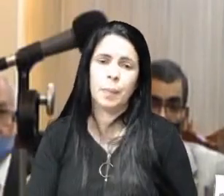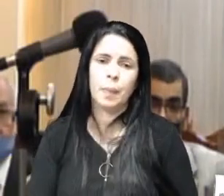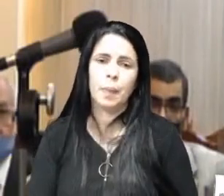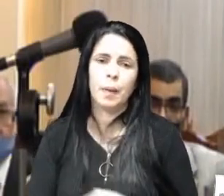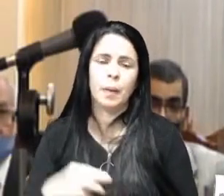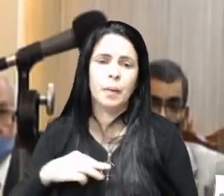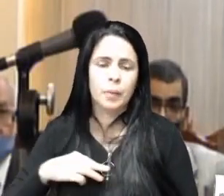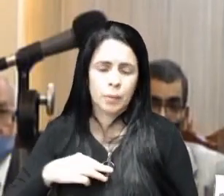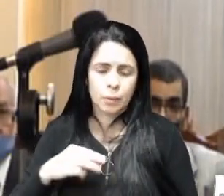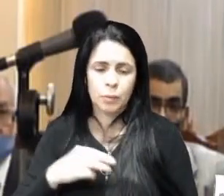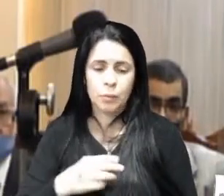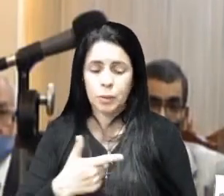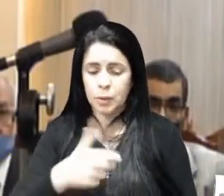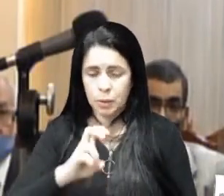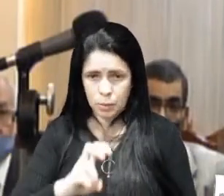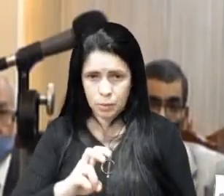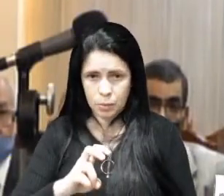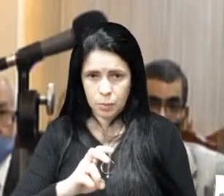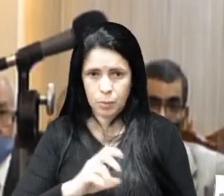vem o esposo.